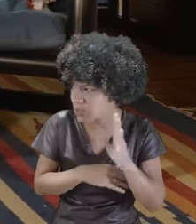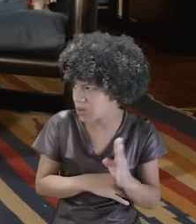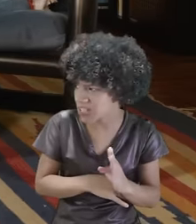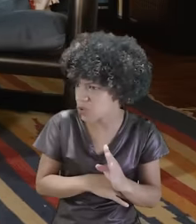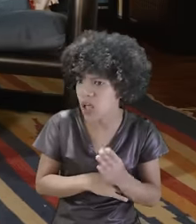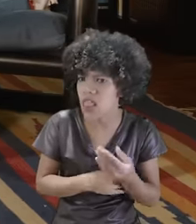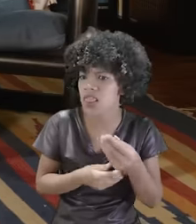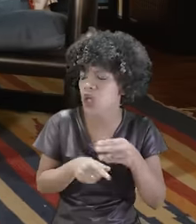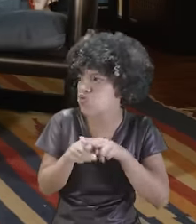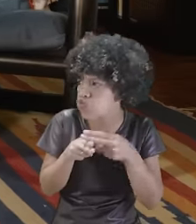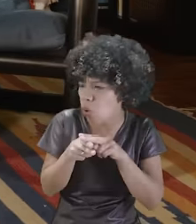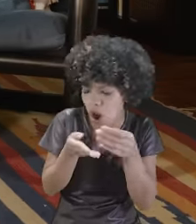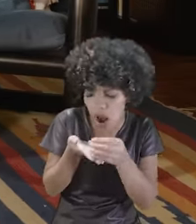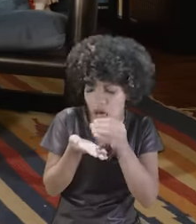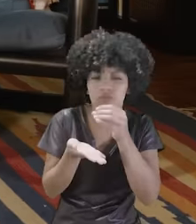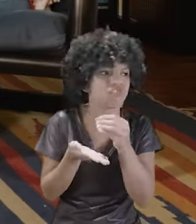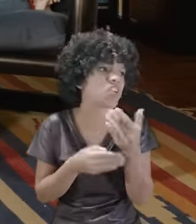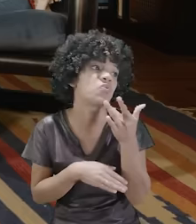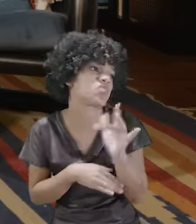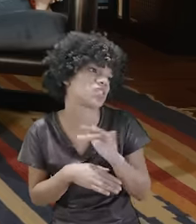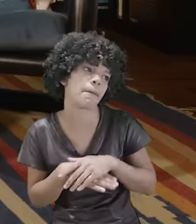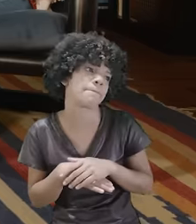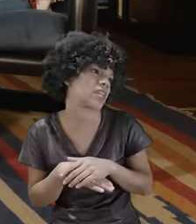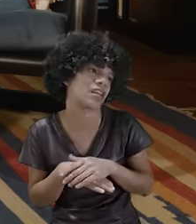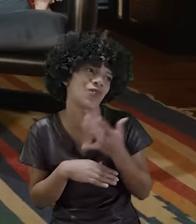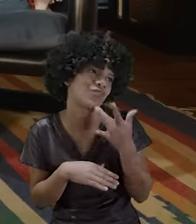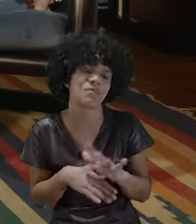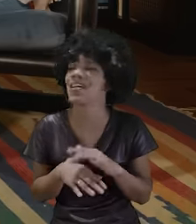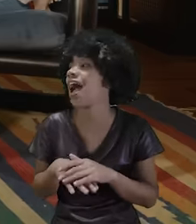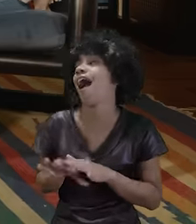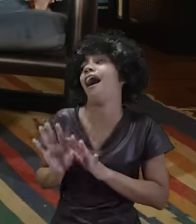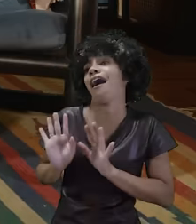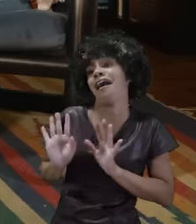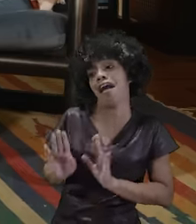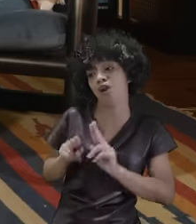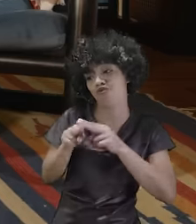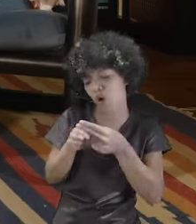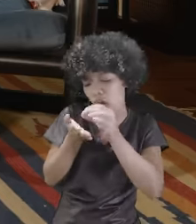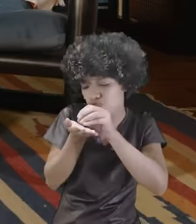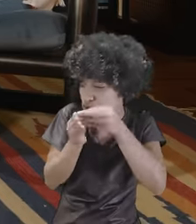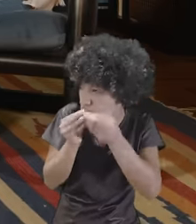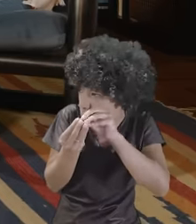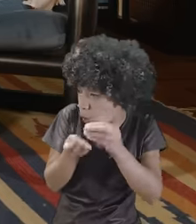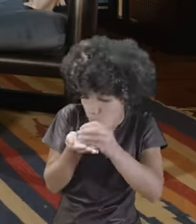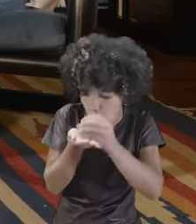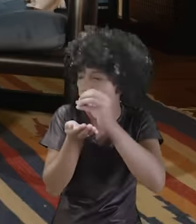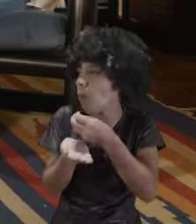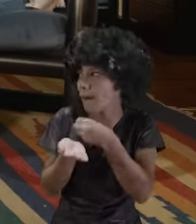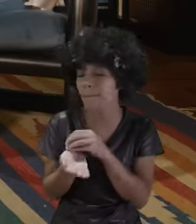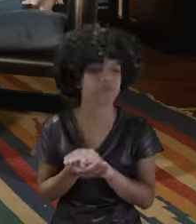Brasil você não larga do Brasil brigadeiro lembro não tava sabendo do Brigadeiro ninguém não ofereceu para mim